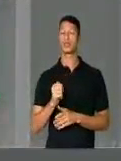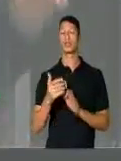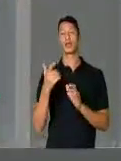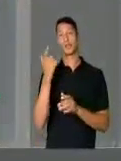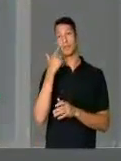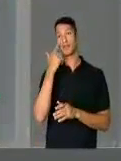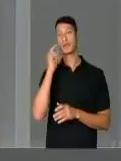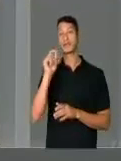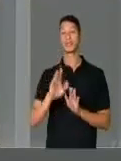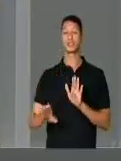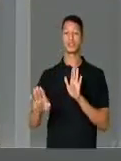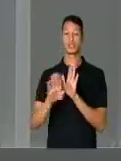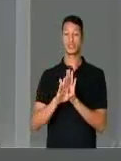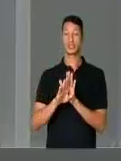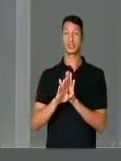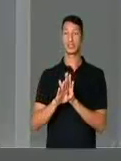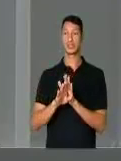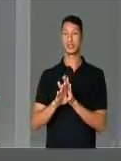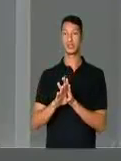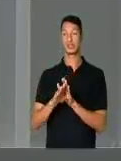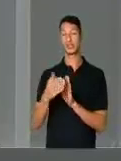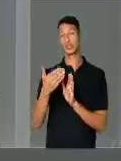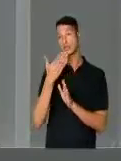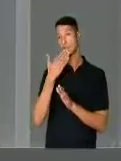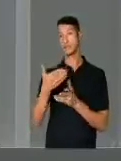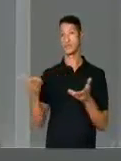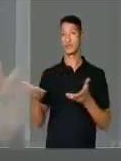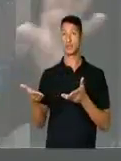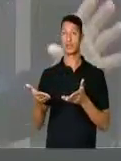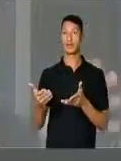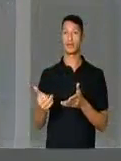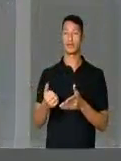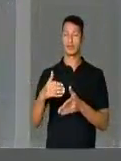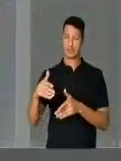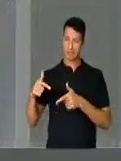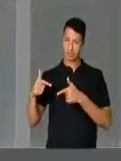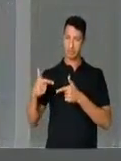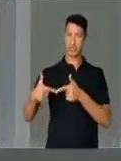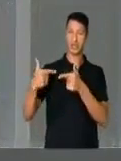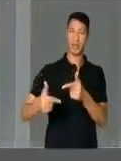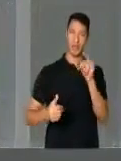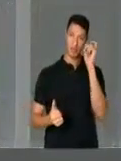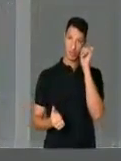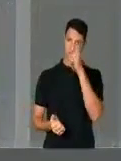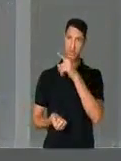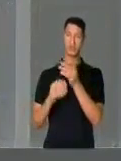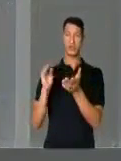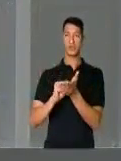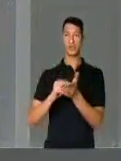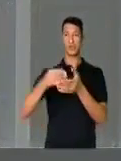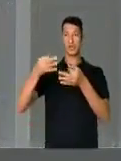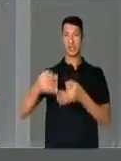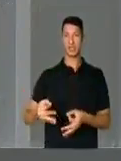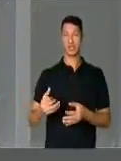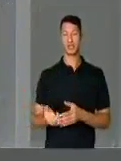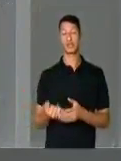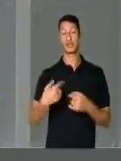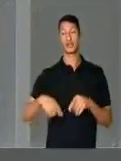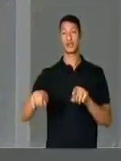terem a previsão de que chegássemos a esse nível de enfrentamento, de dificuldade, de